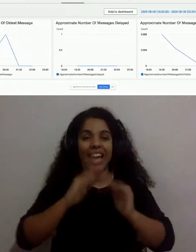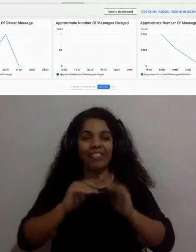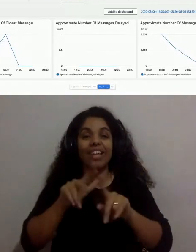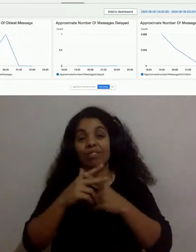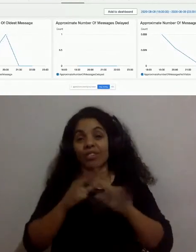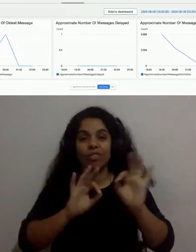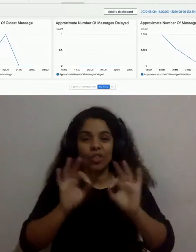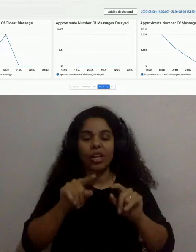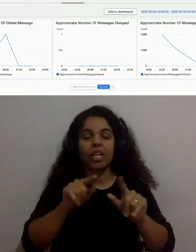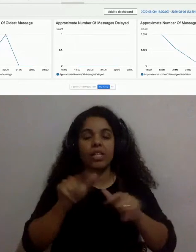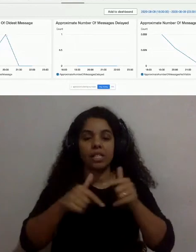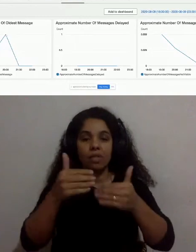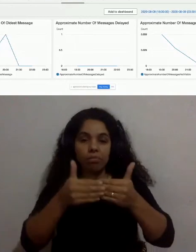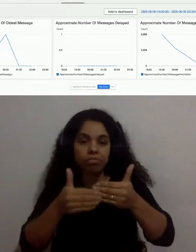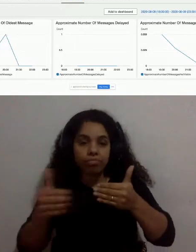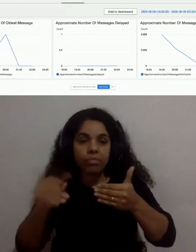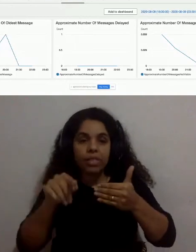desse momento aqui, ó,